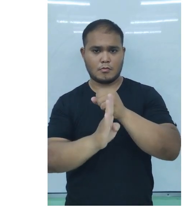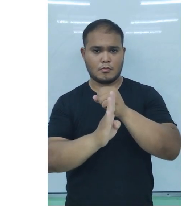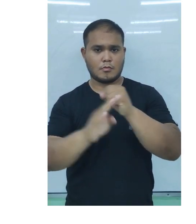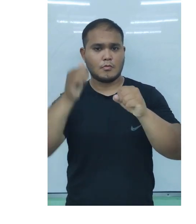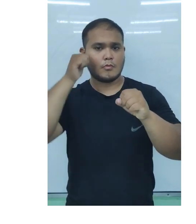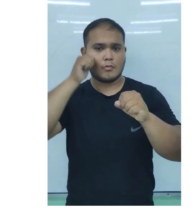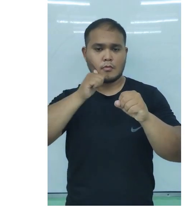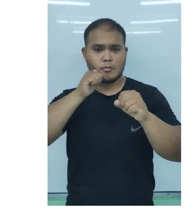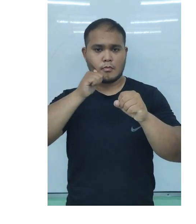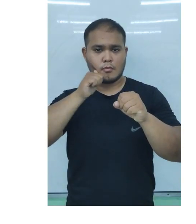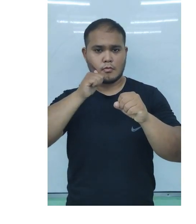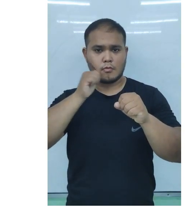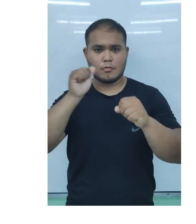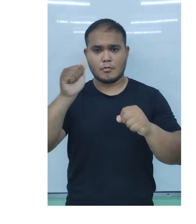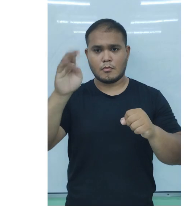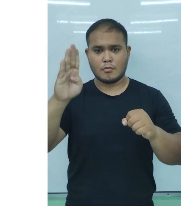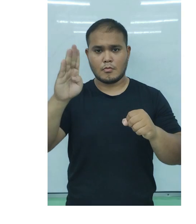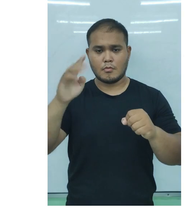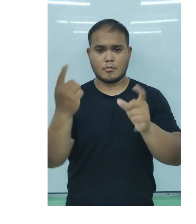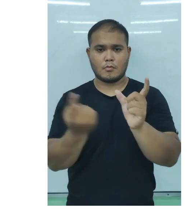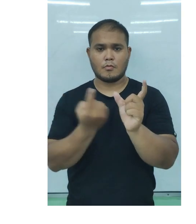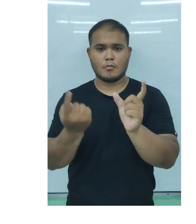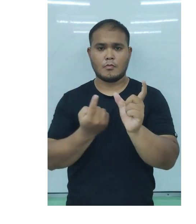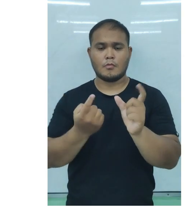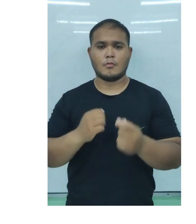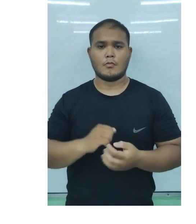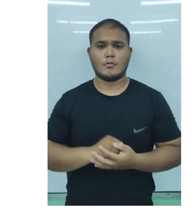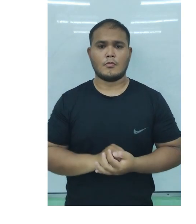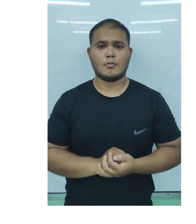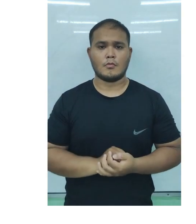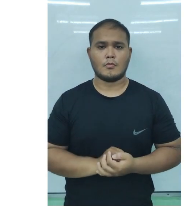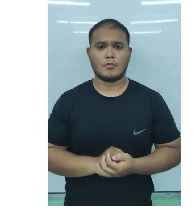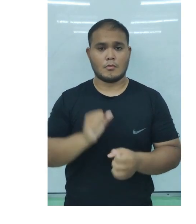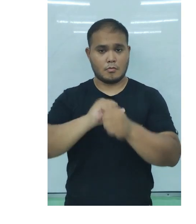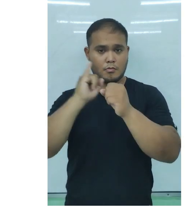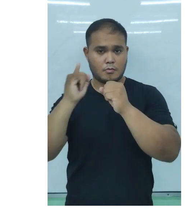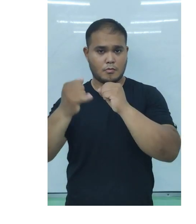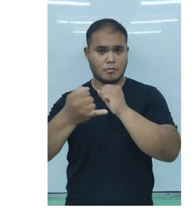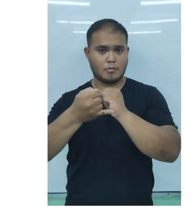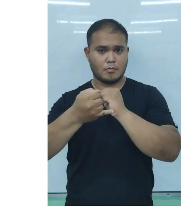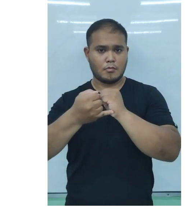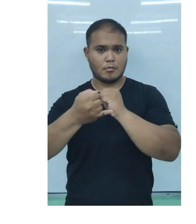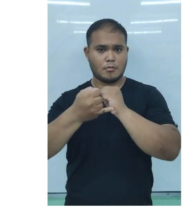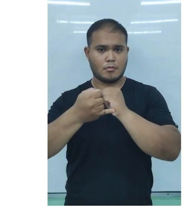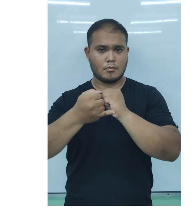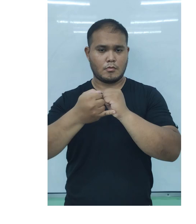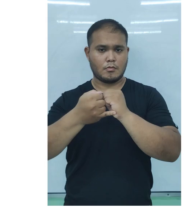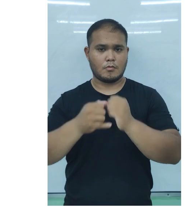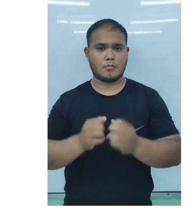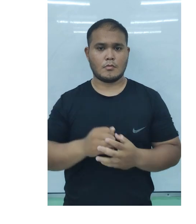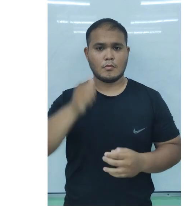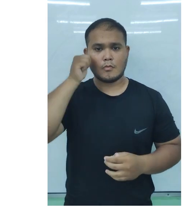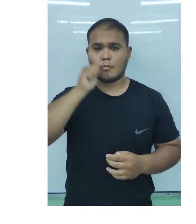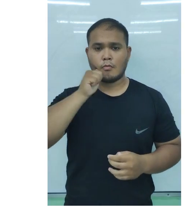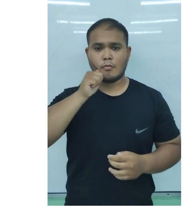adjetivo, ele é feminino porque concorda em gênero. Ele é ablativo